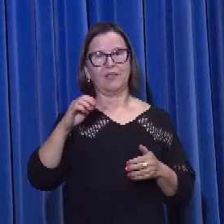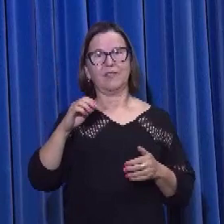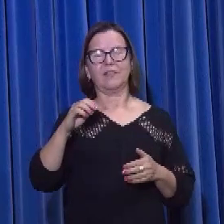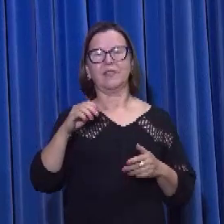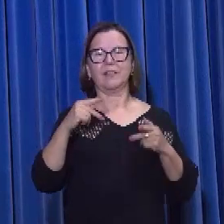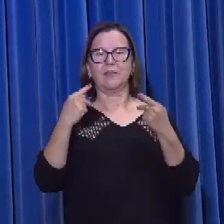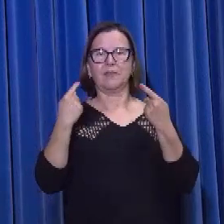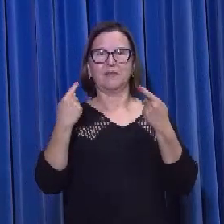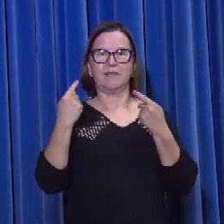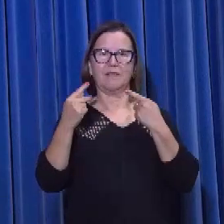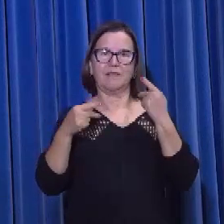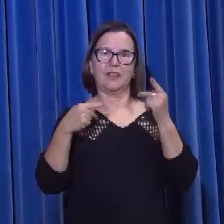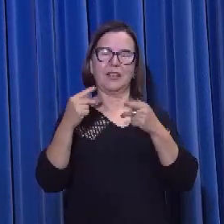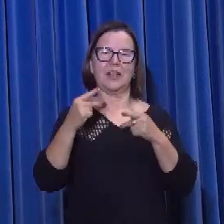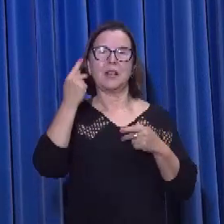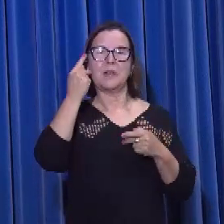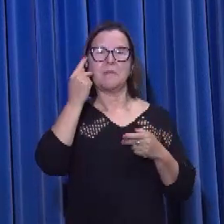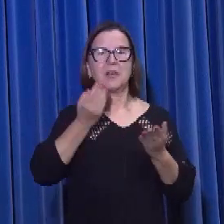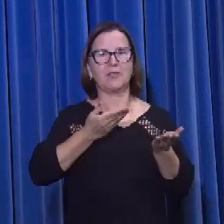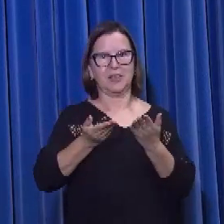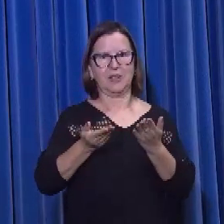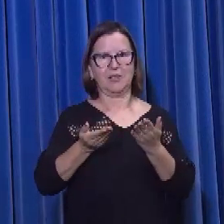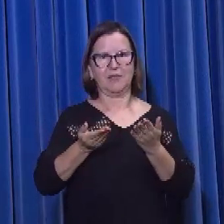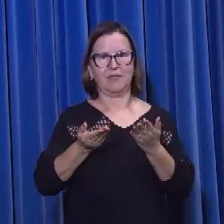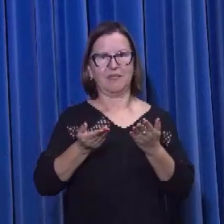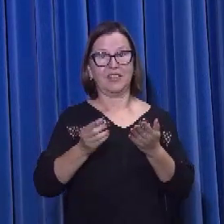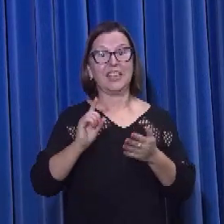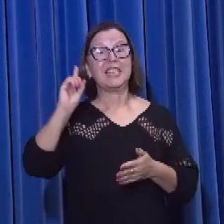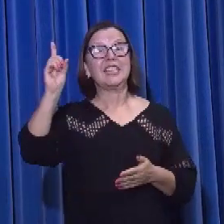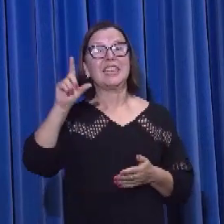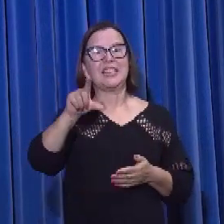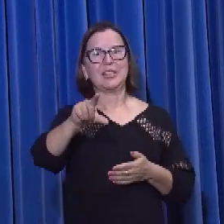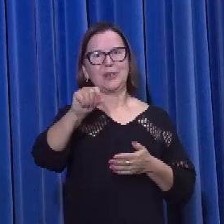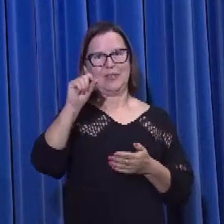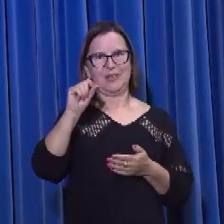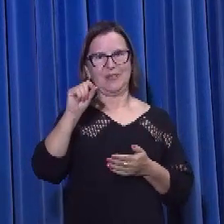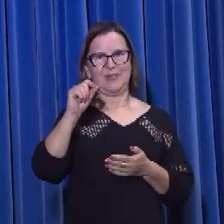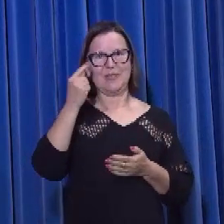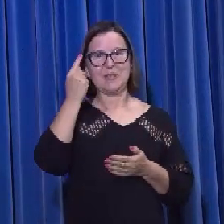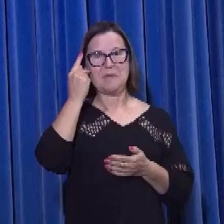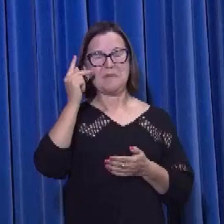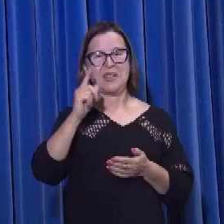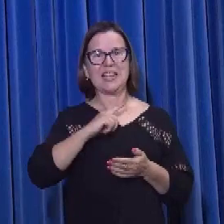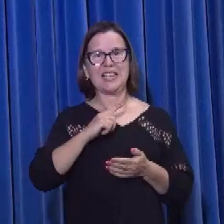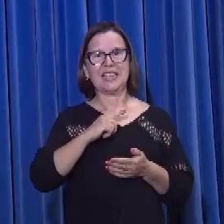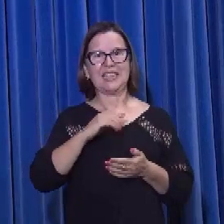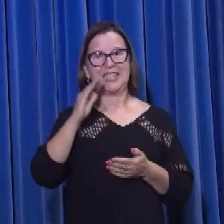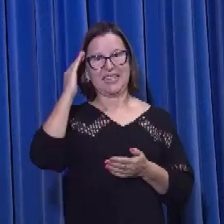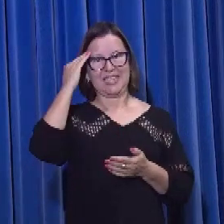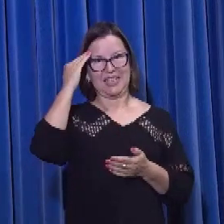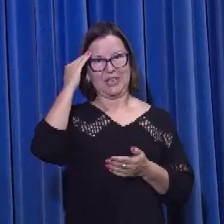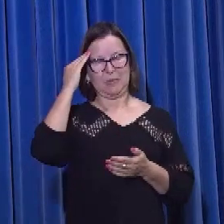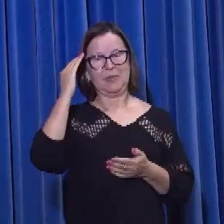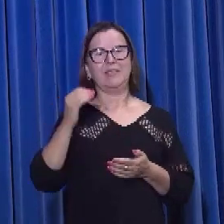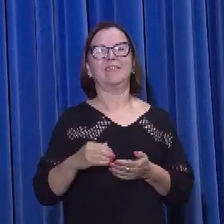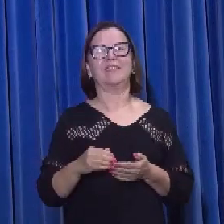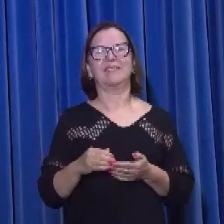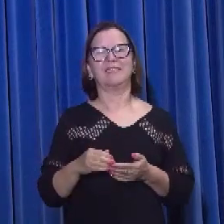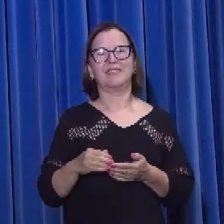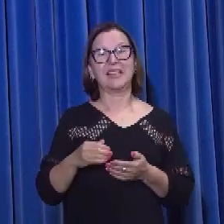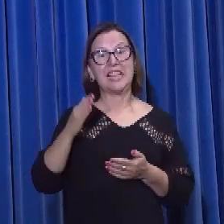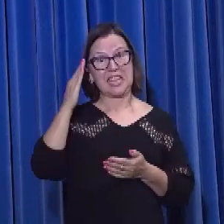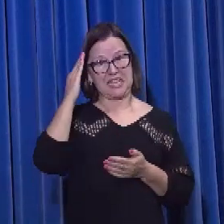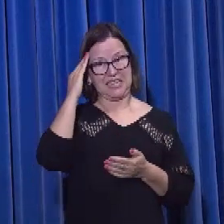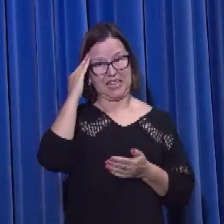ele escolheu, para que ele tenha entendimento e saiba. E tendo entendimento